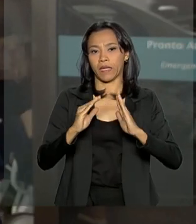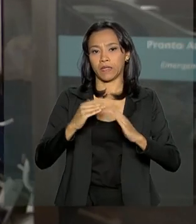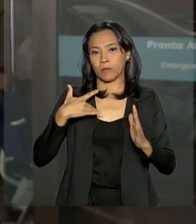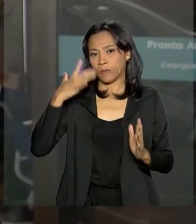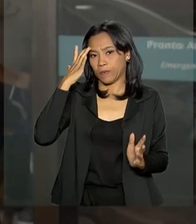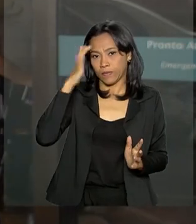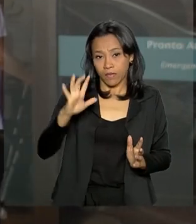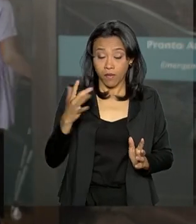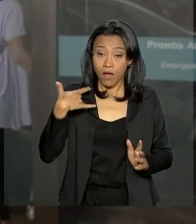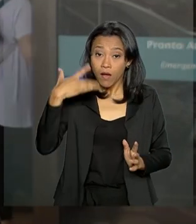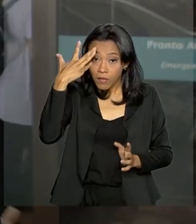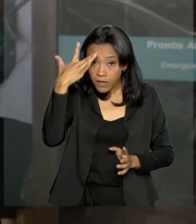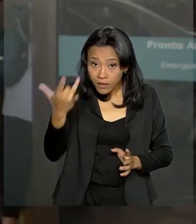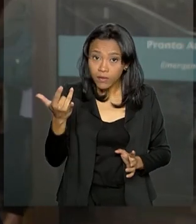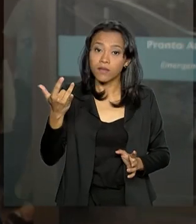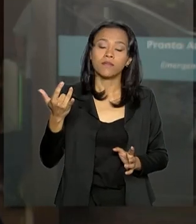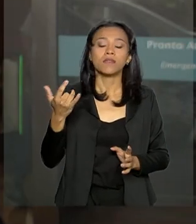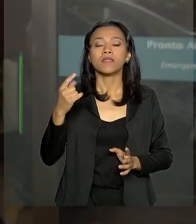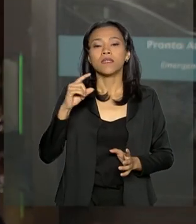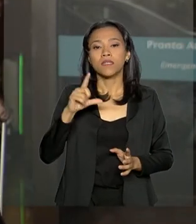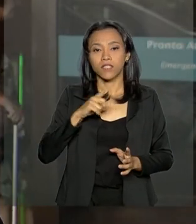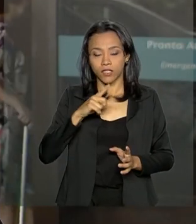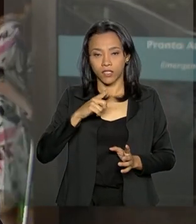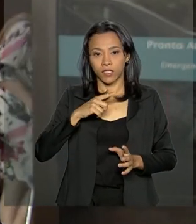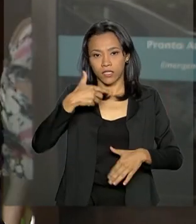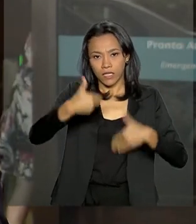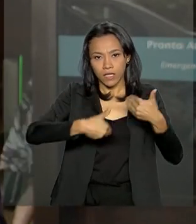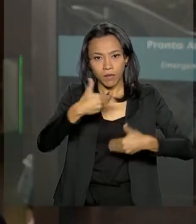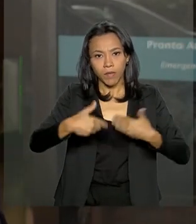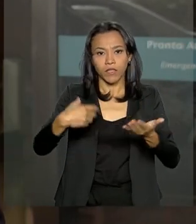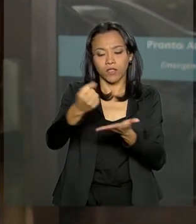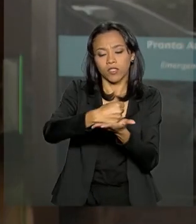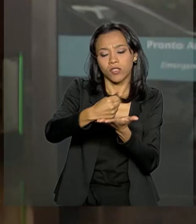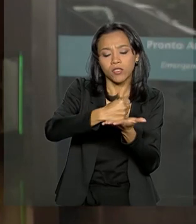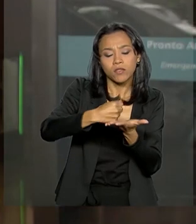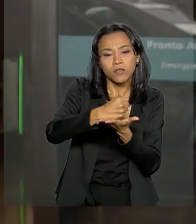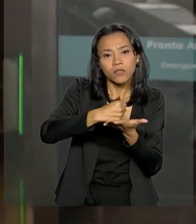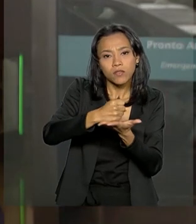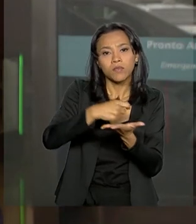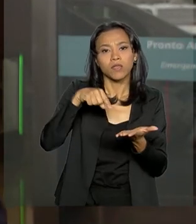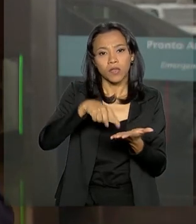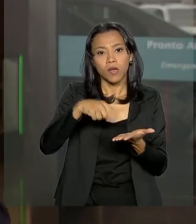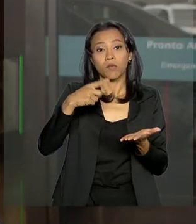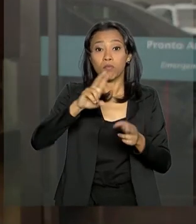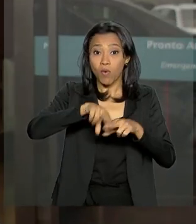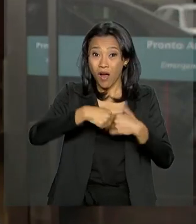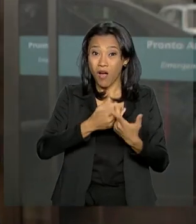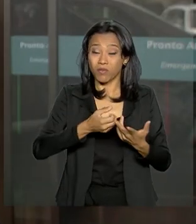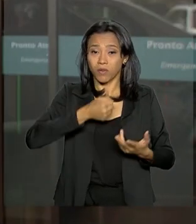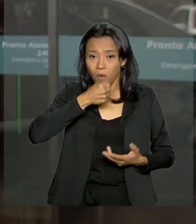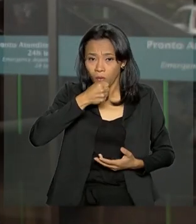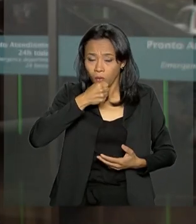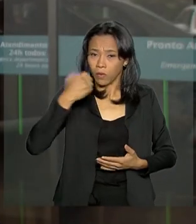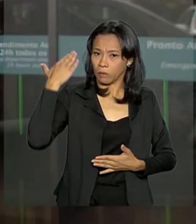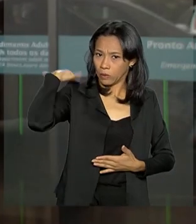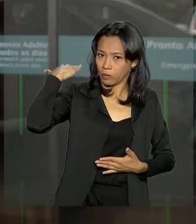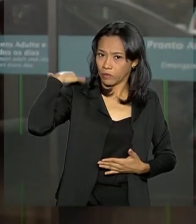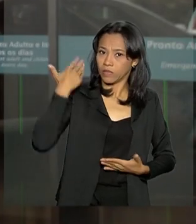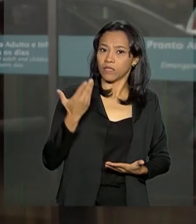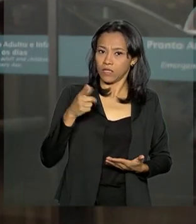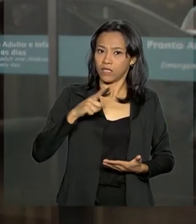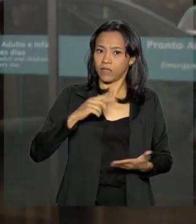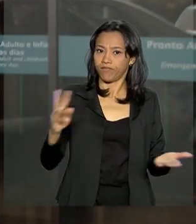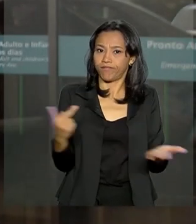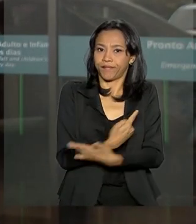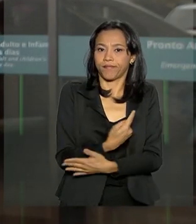os tratamentos que ele havia recebendo com antibióticos, principalmente para esse quadro de pneumonia que aconteceu aí durante a